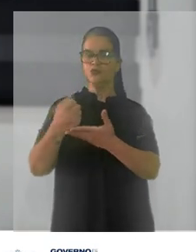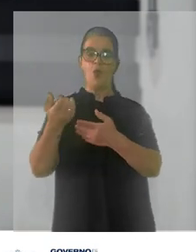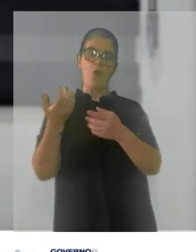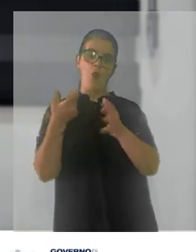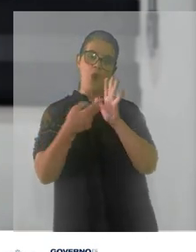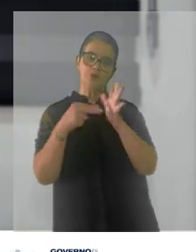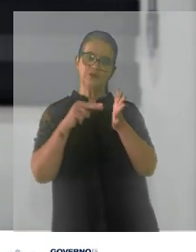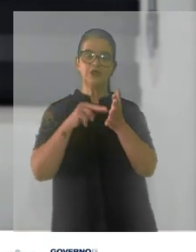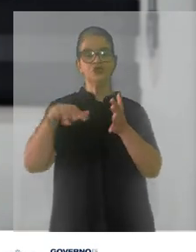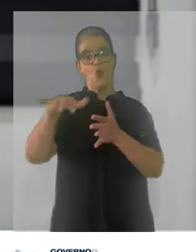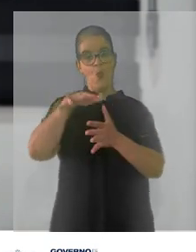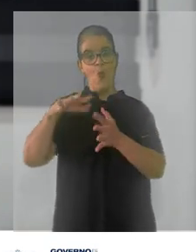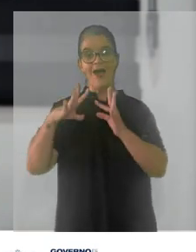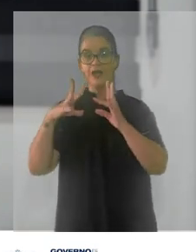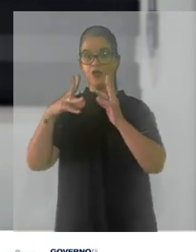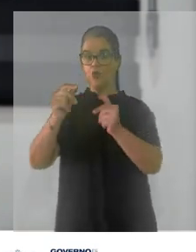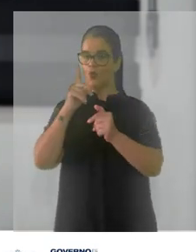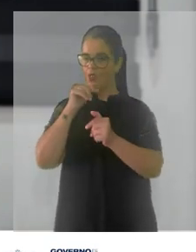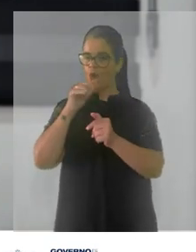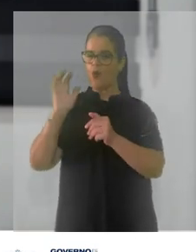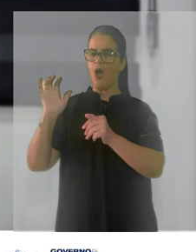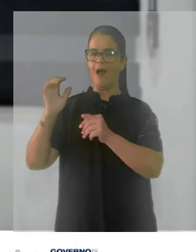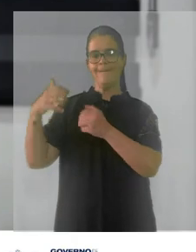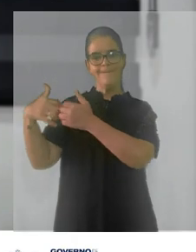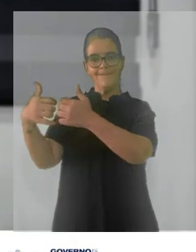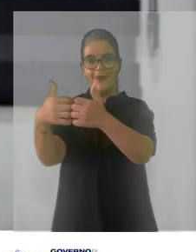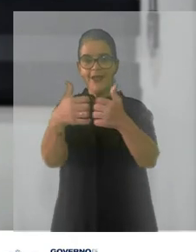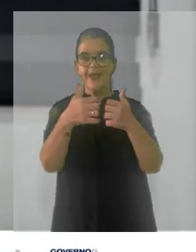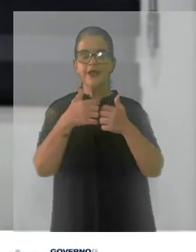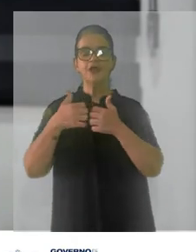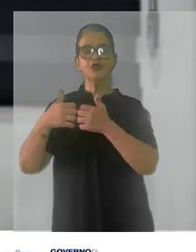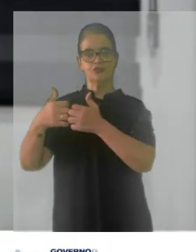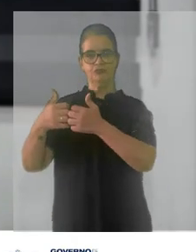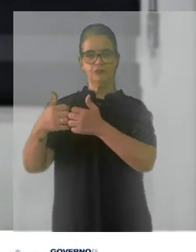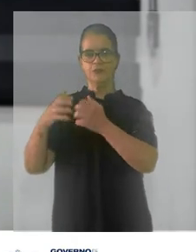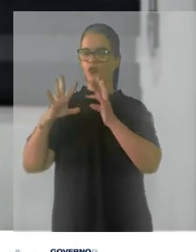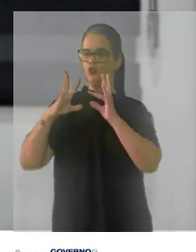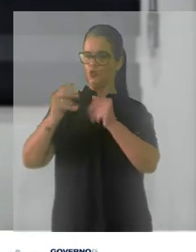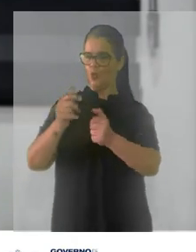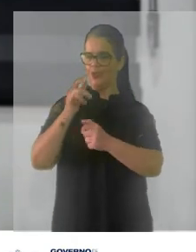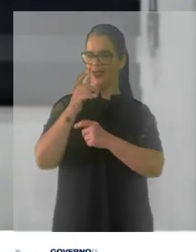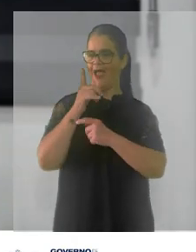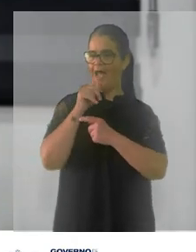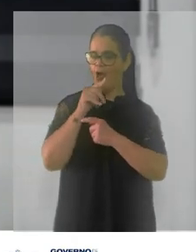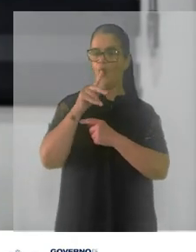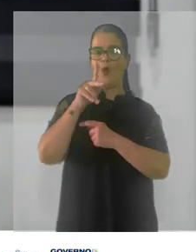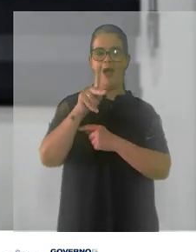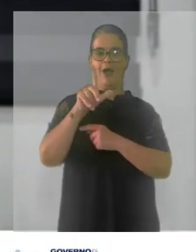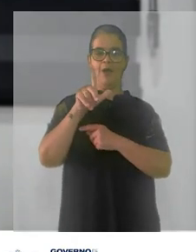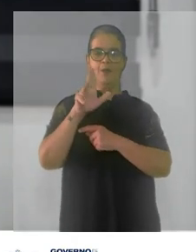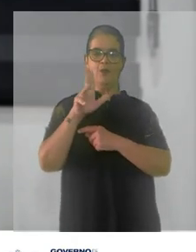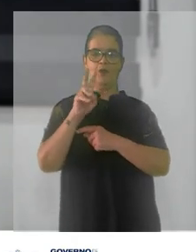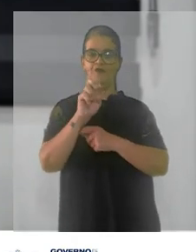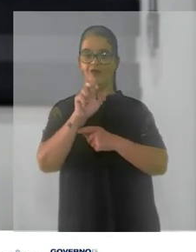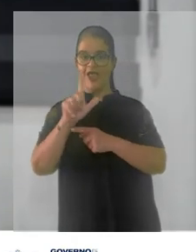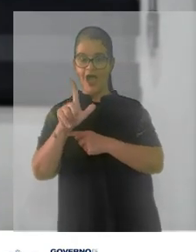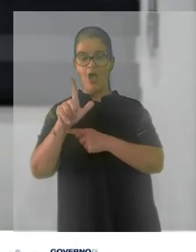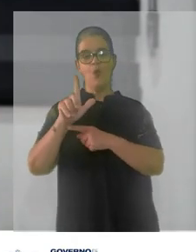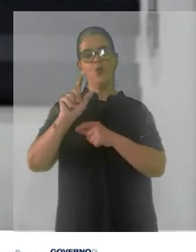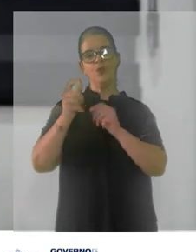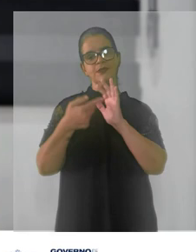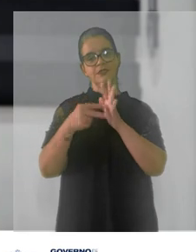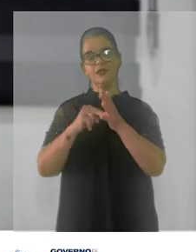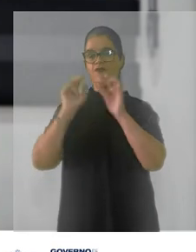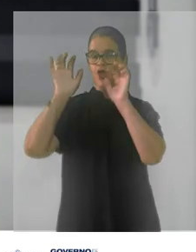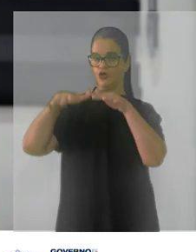uma área que toda a água que cair por precipitação, toda a água pluvial das chuvas,